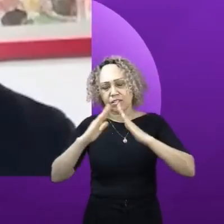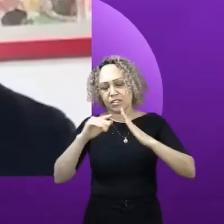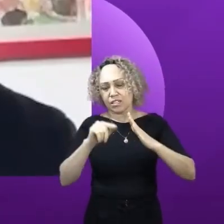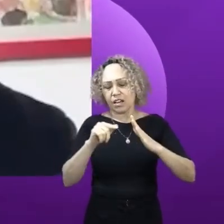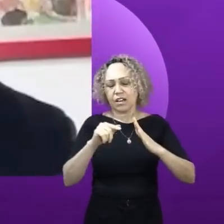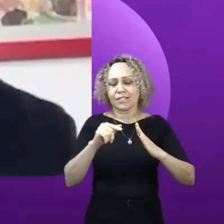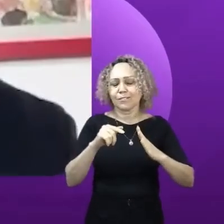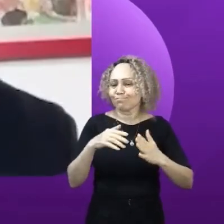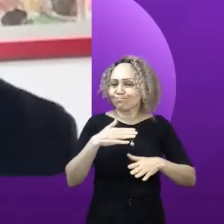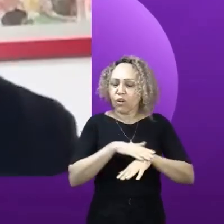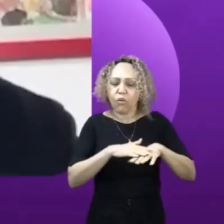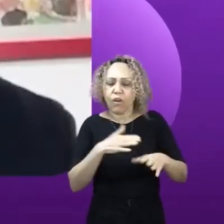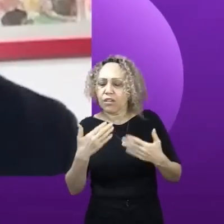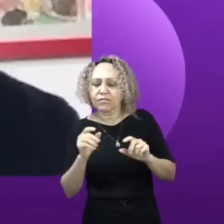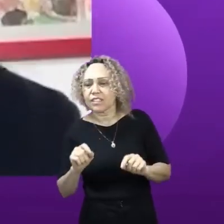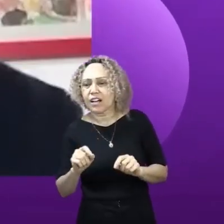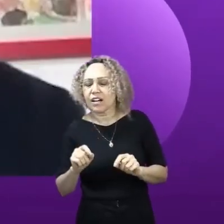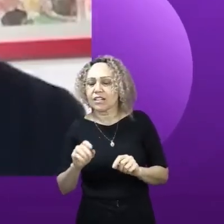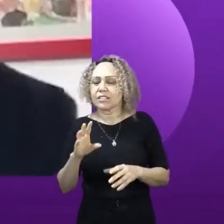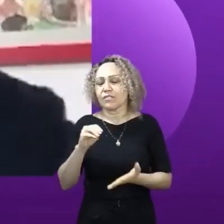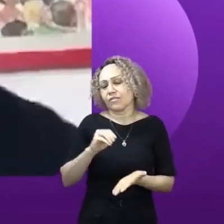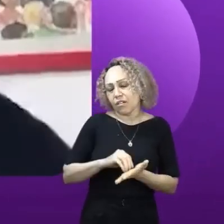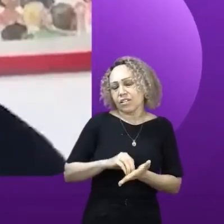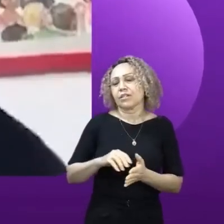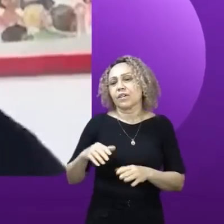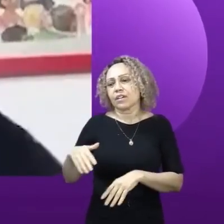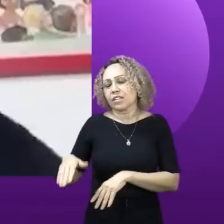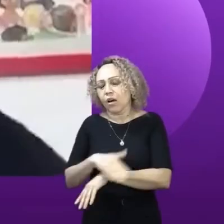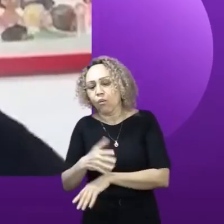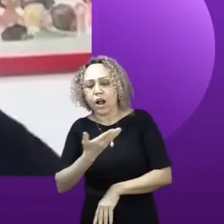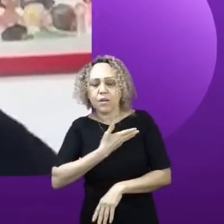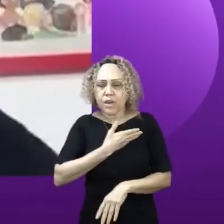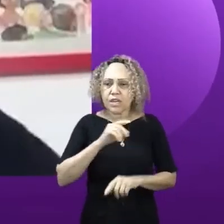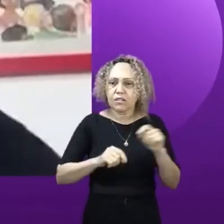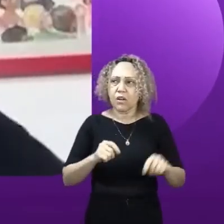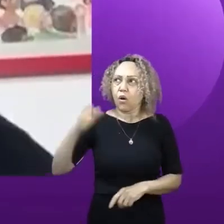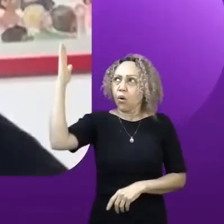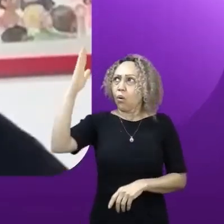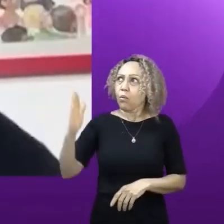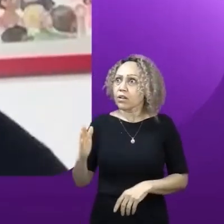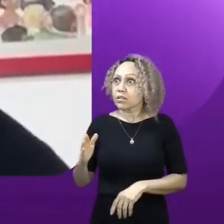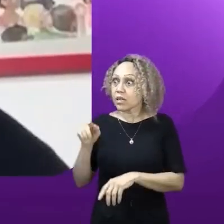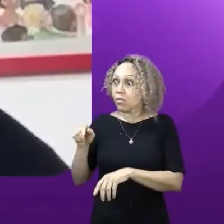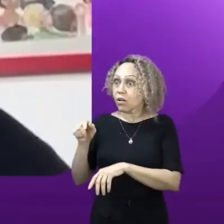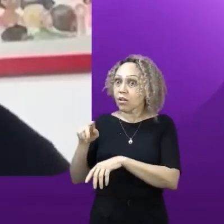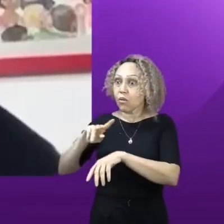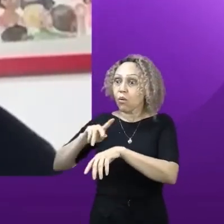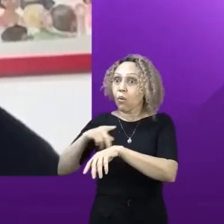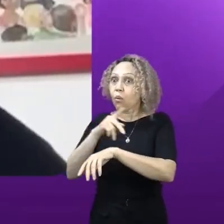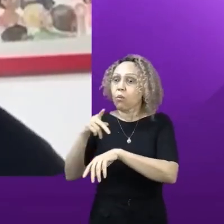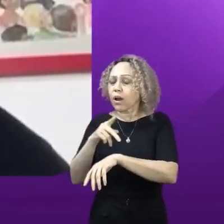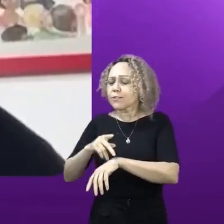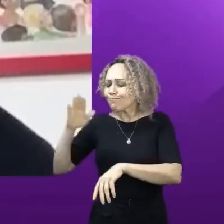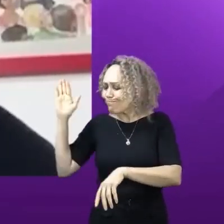desses movimentos, e aí você se torna um pouco mais acolhedora. A gente ainda é o país que mais mata travestis e transexuais. E